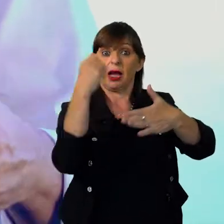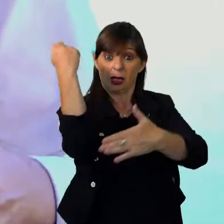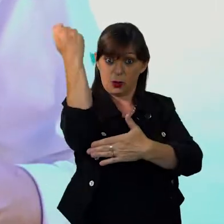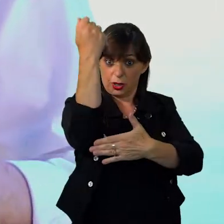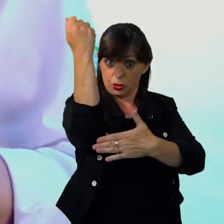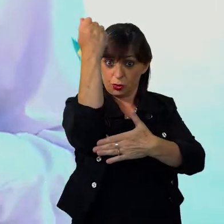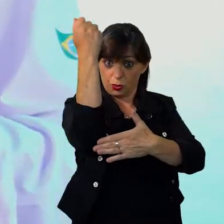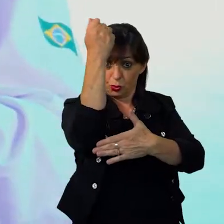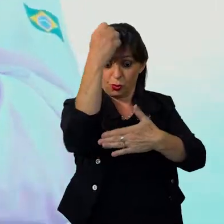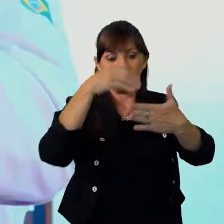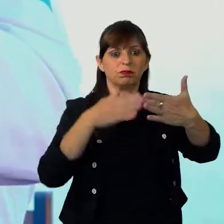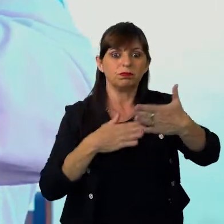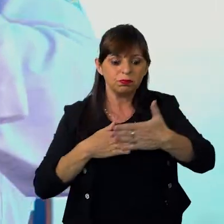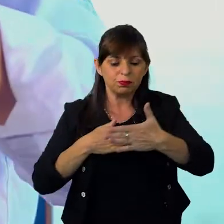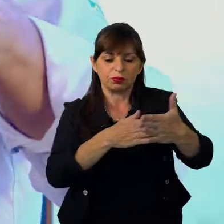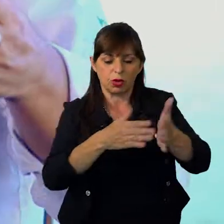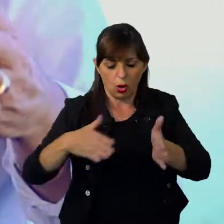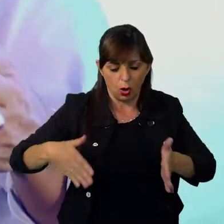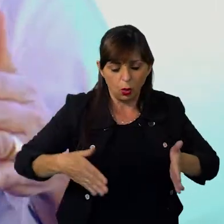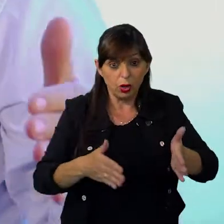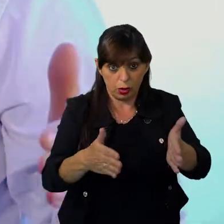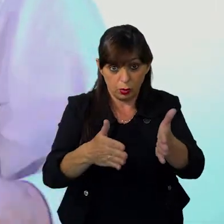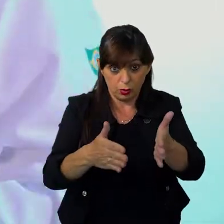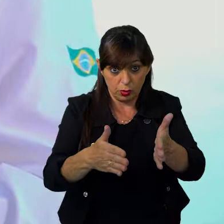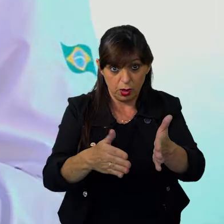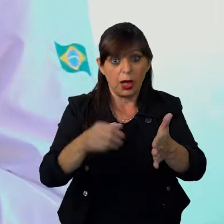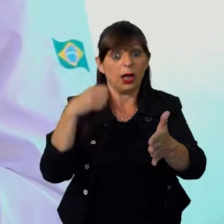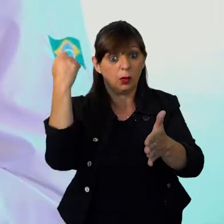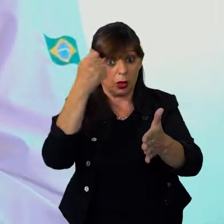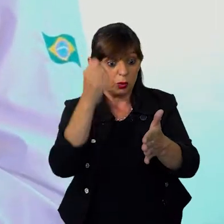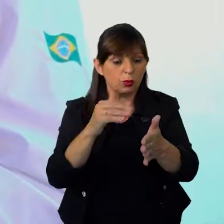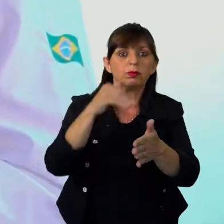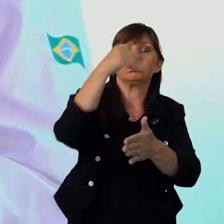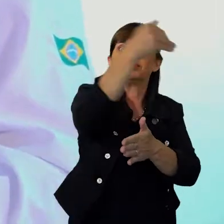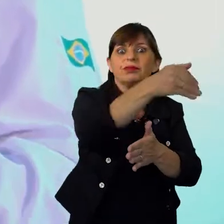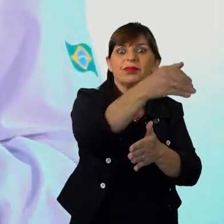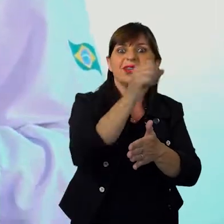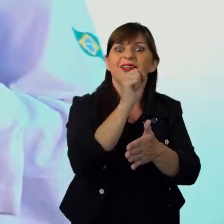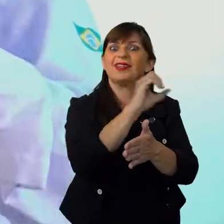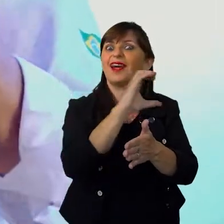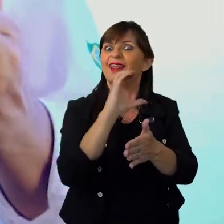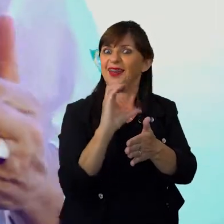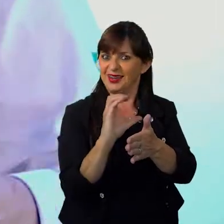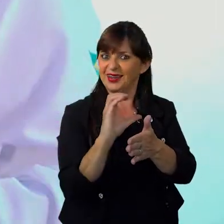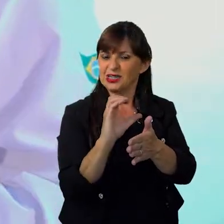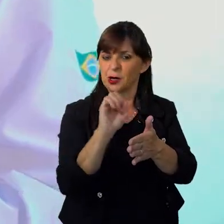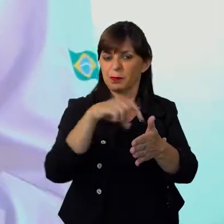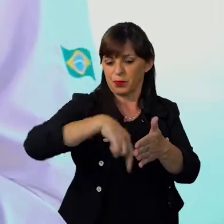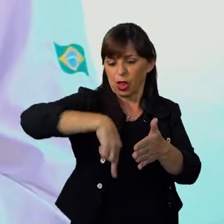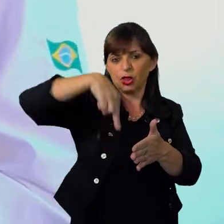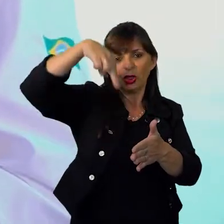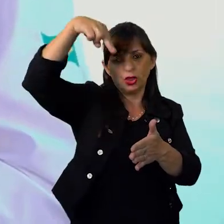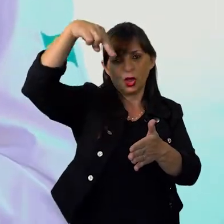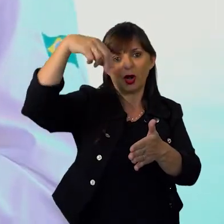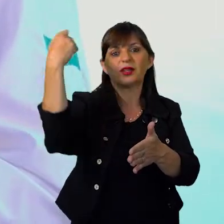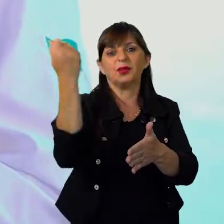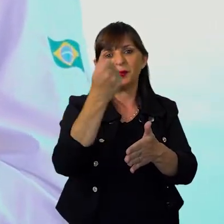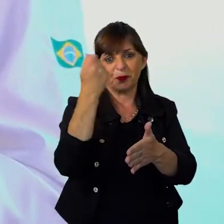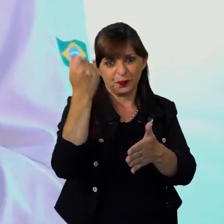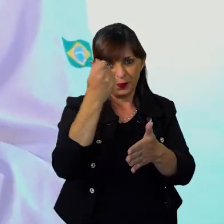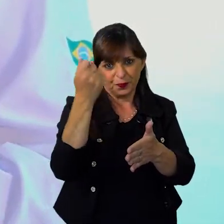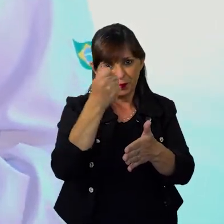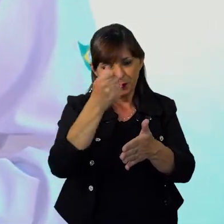à Santa Catarina ele é a divisa né de estados bem ao Norte do Rio Grande do Sul a